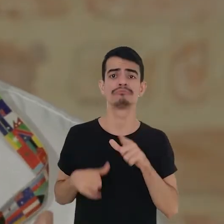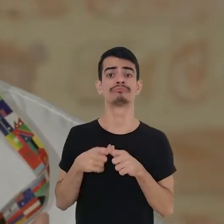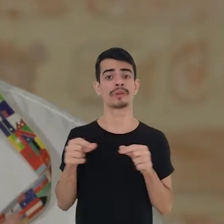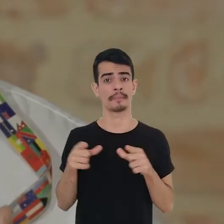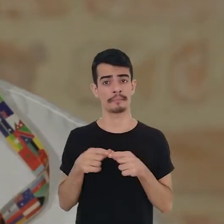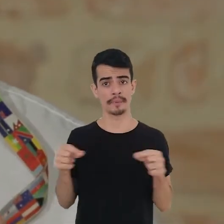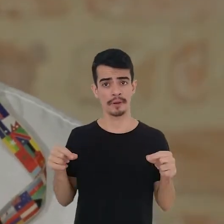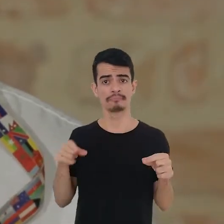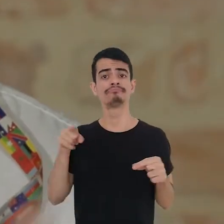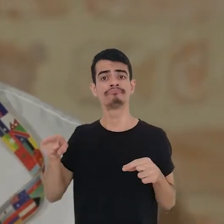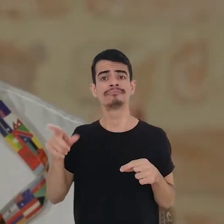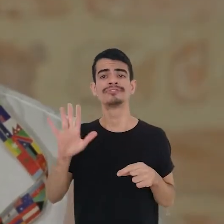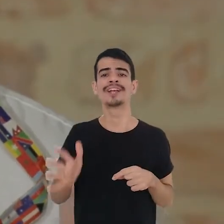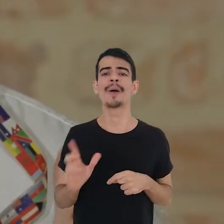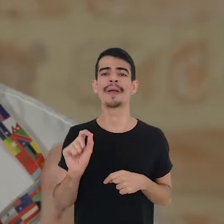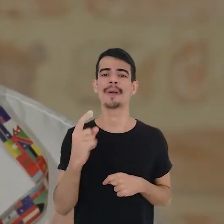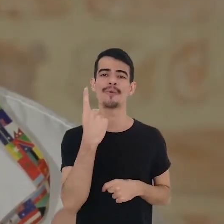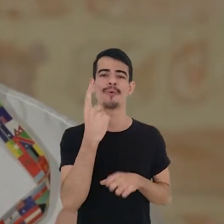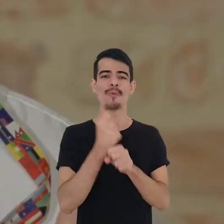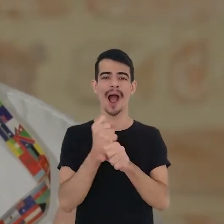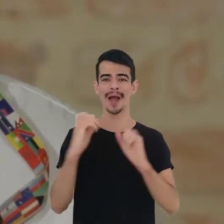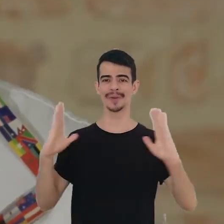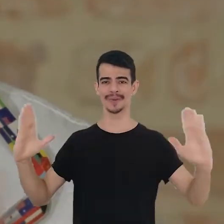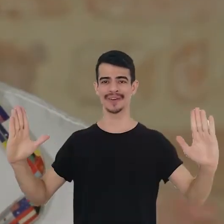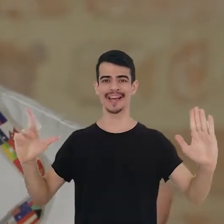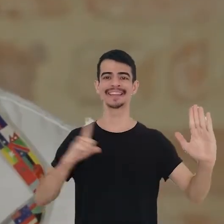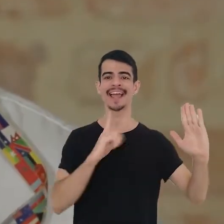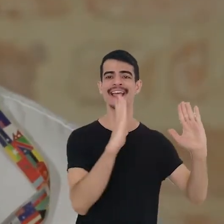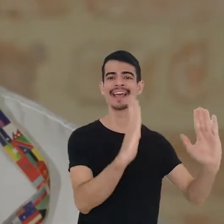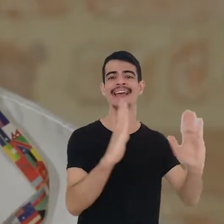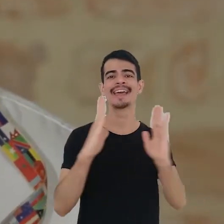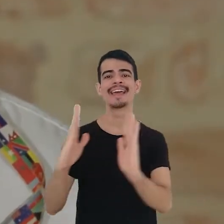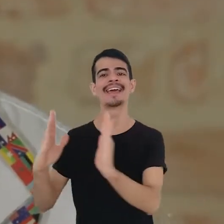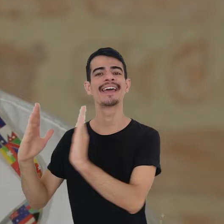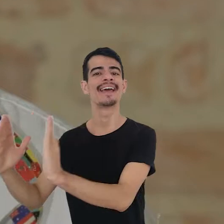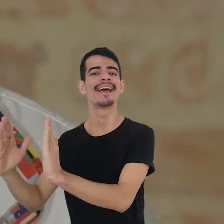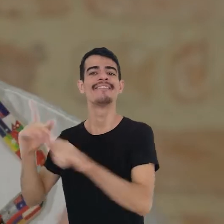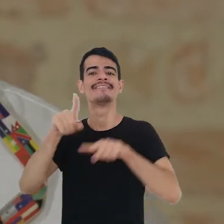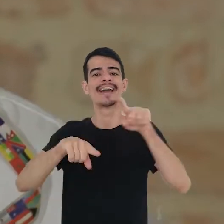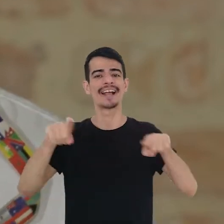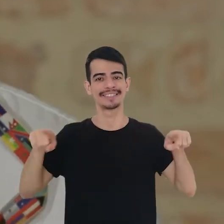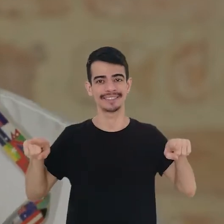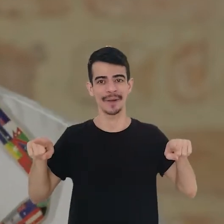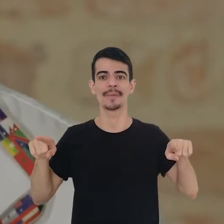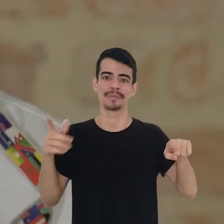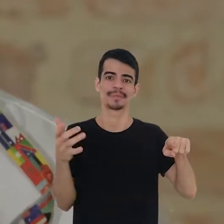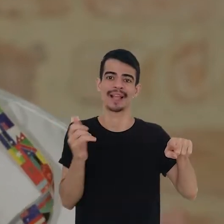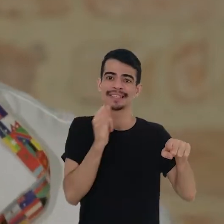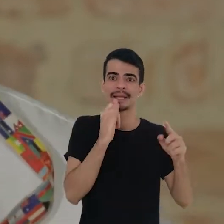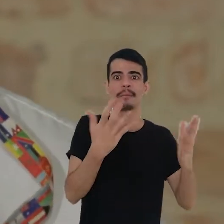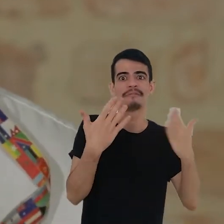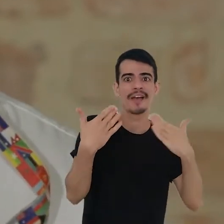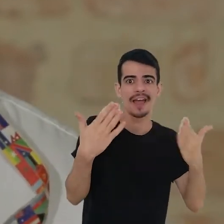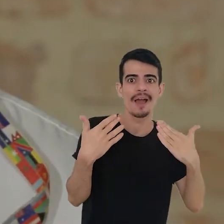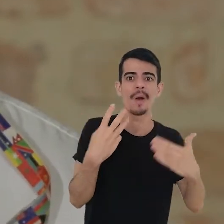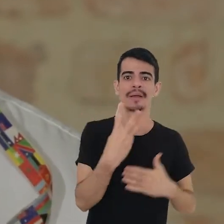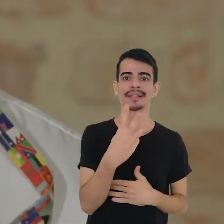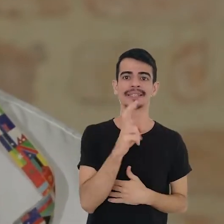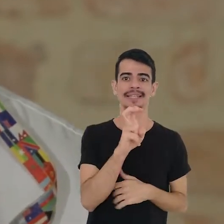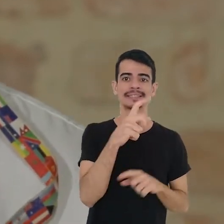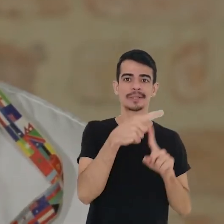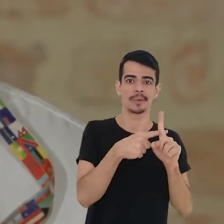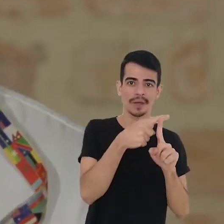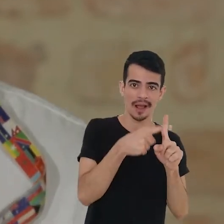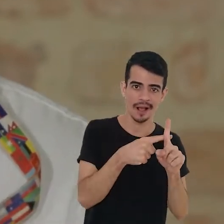ela experimenta, durante o período de 1 ano, grandes variações do clima, desde um verão quente de 35